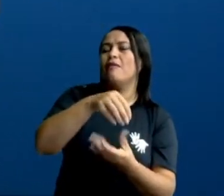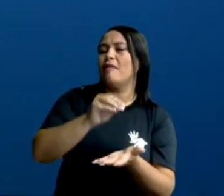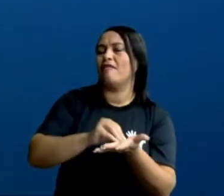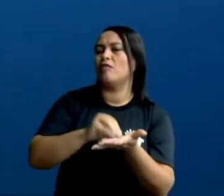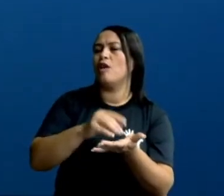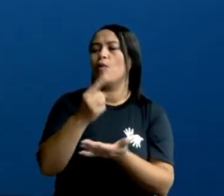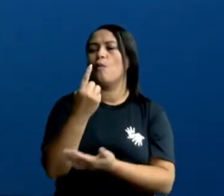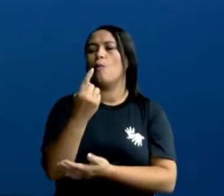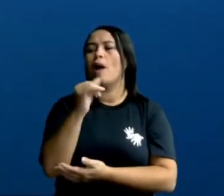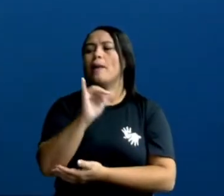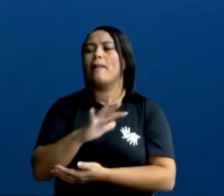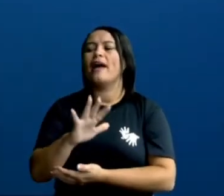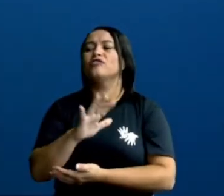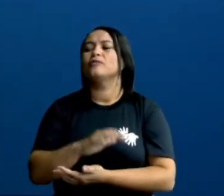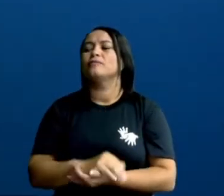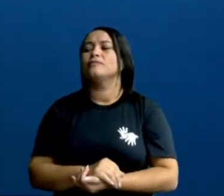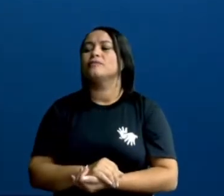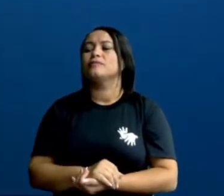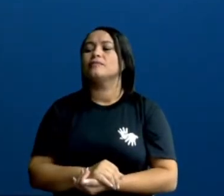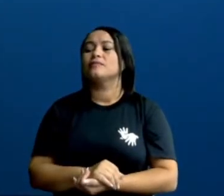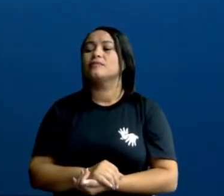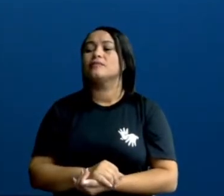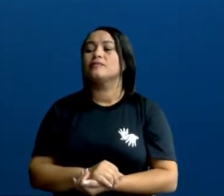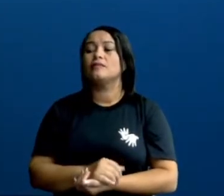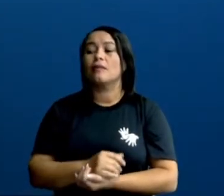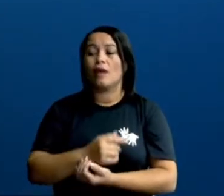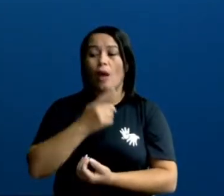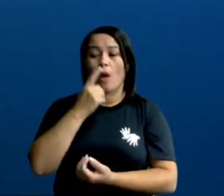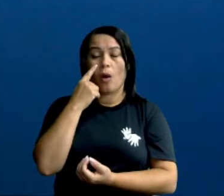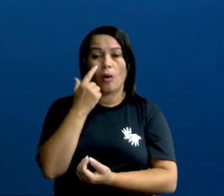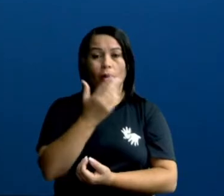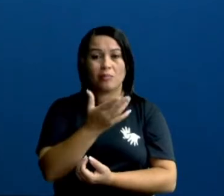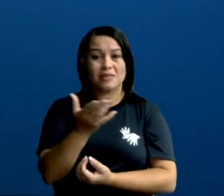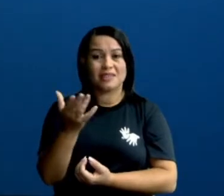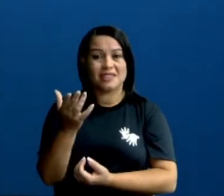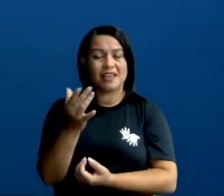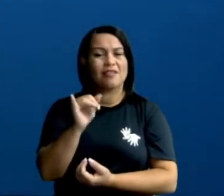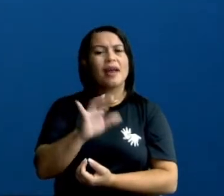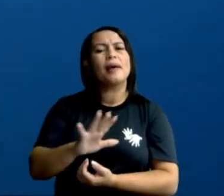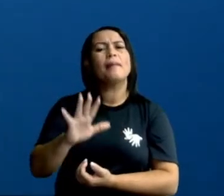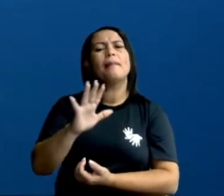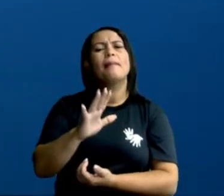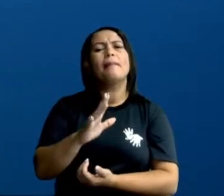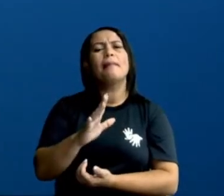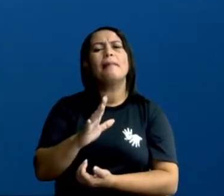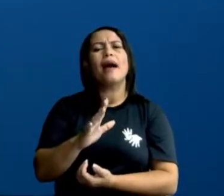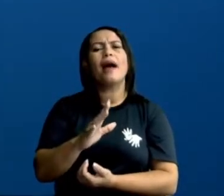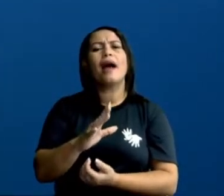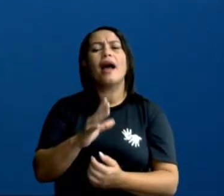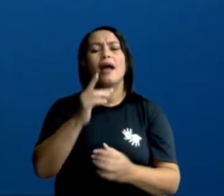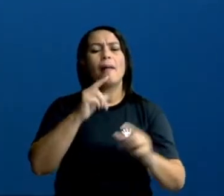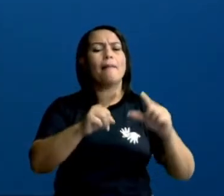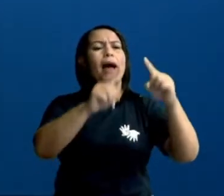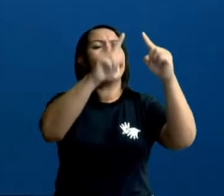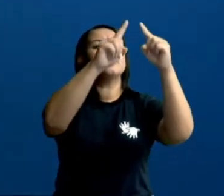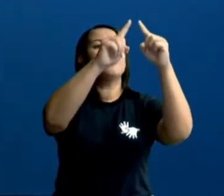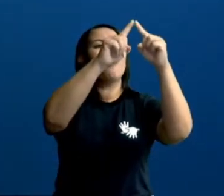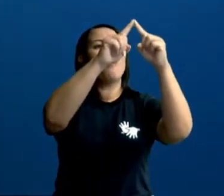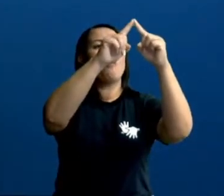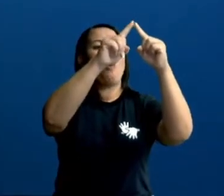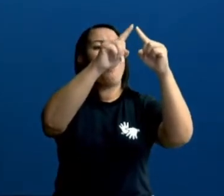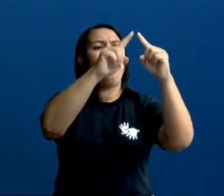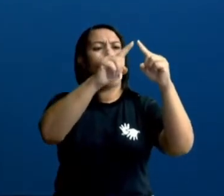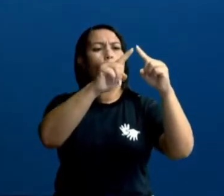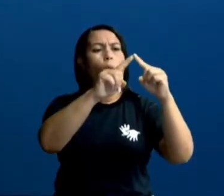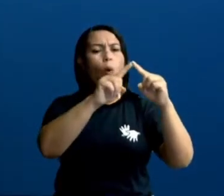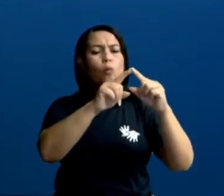falta uma figura, tá certo? Olha a figura que falta. Uma figura pontuda que